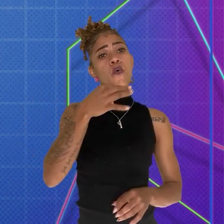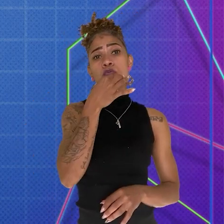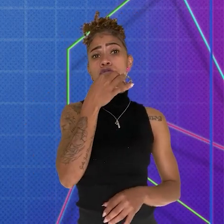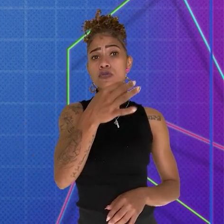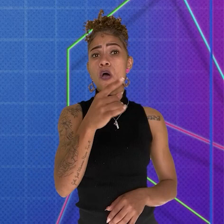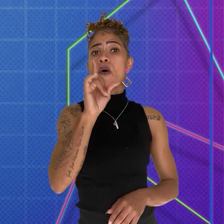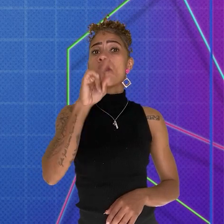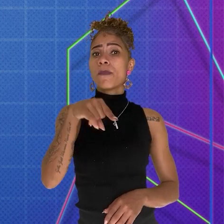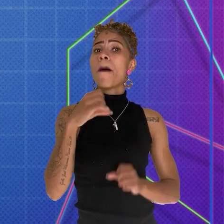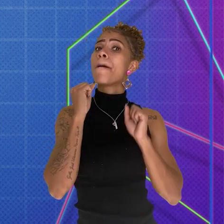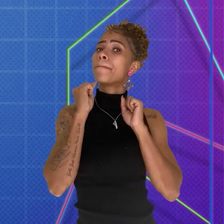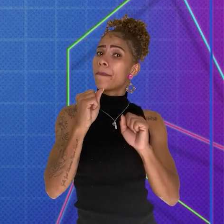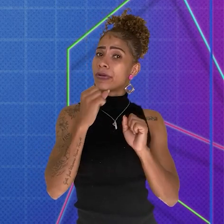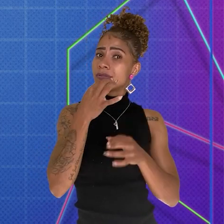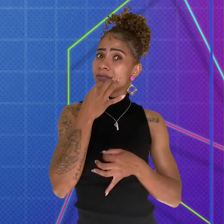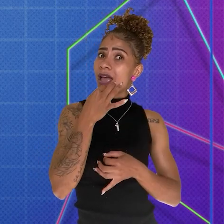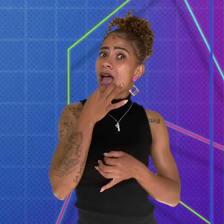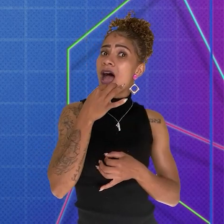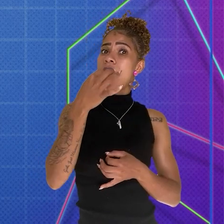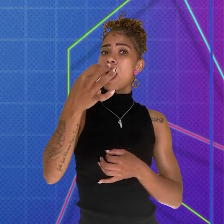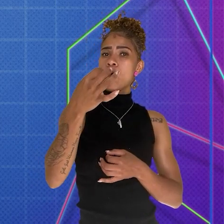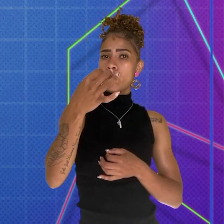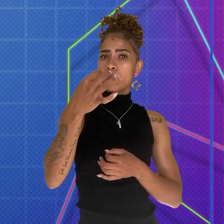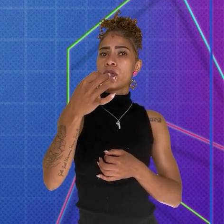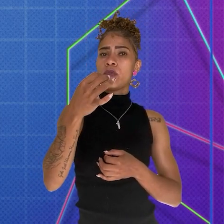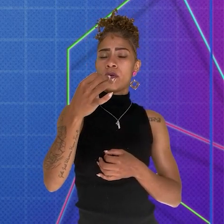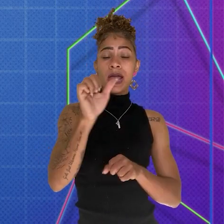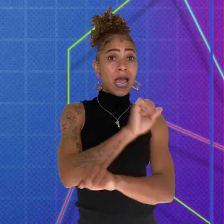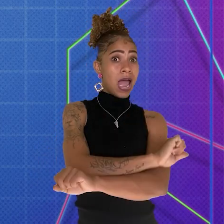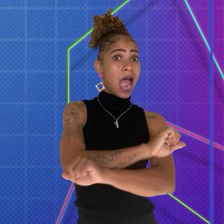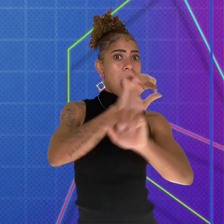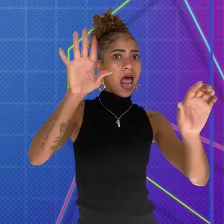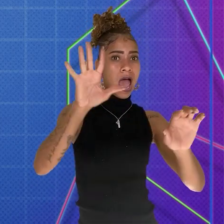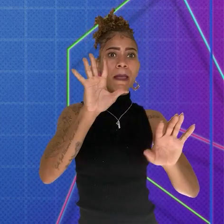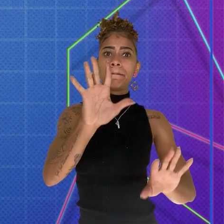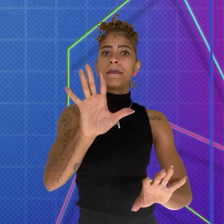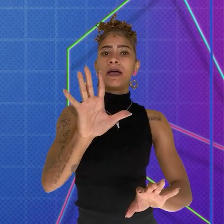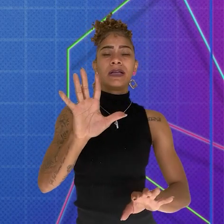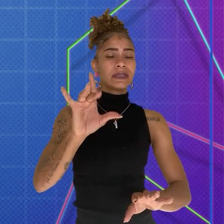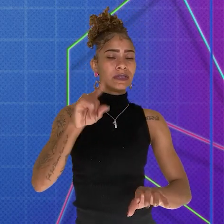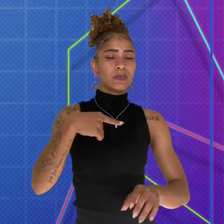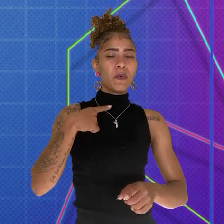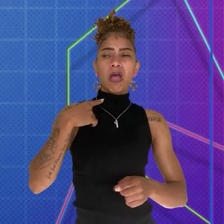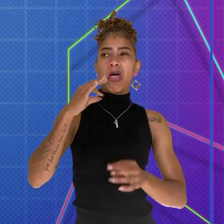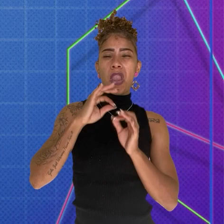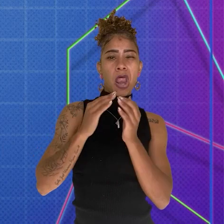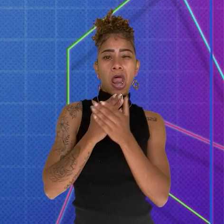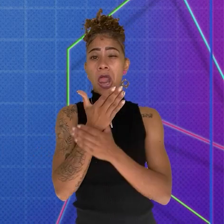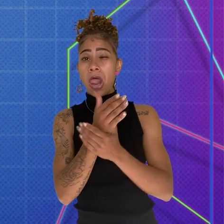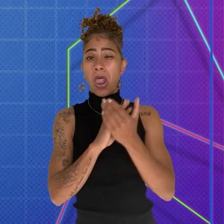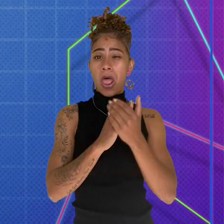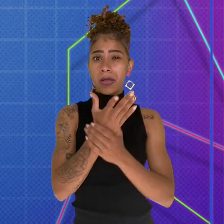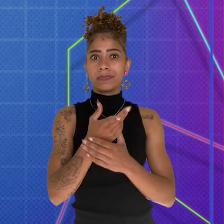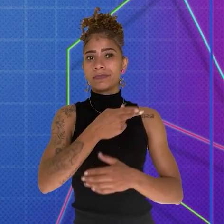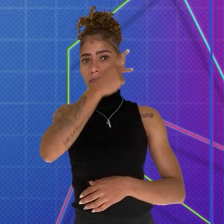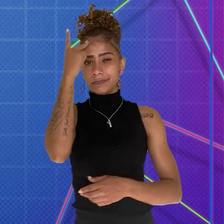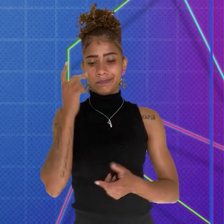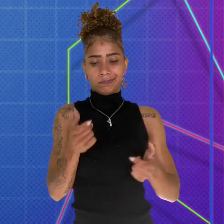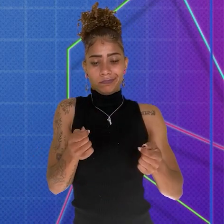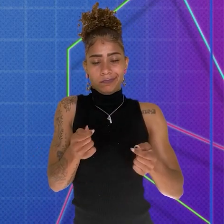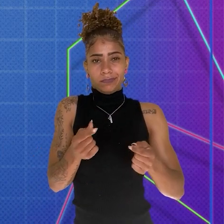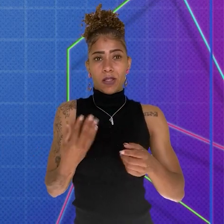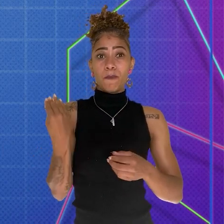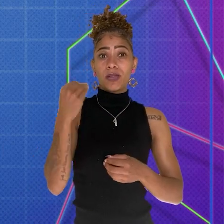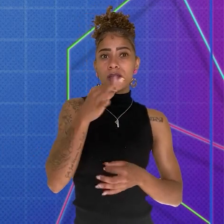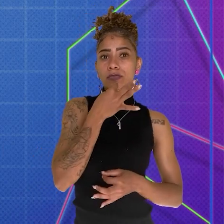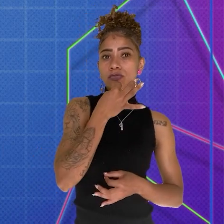O som do objeto deve ser alto o suficiente para ser ouvido claramente, mas não tão alto que seja desagradável para o jogador.